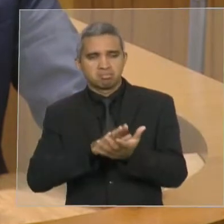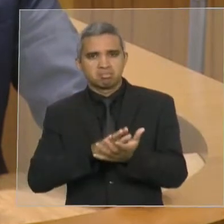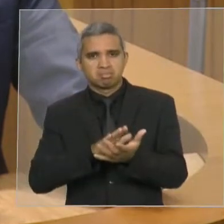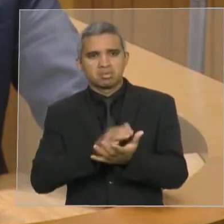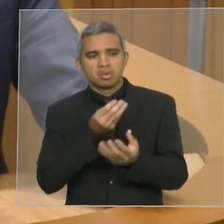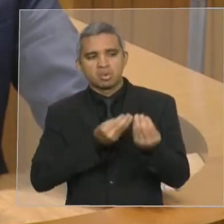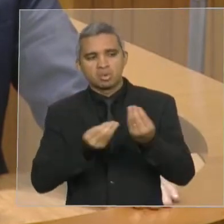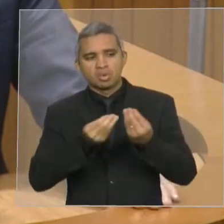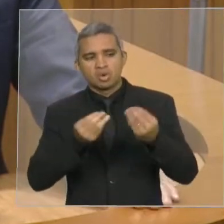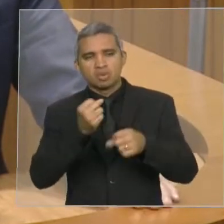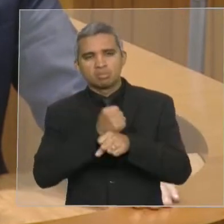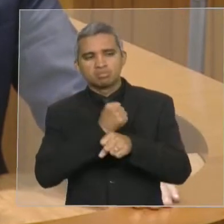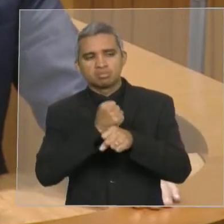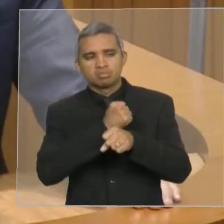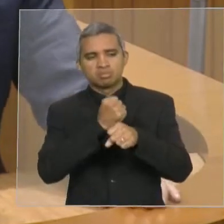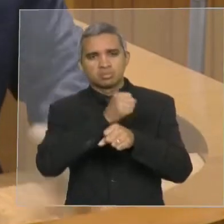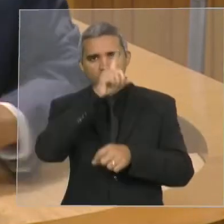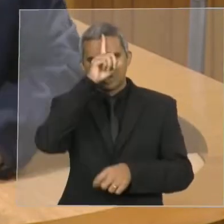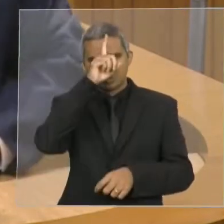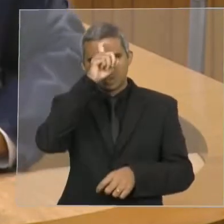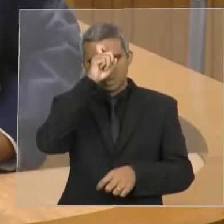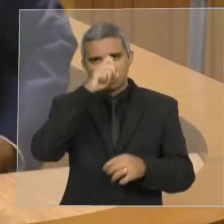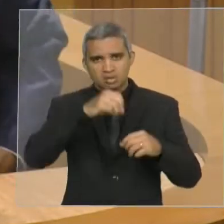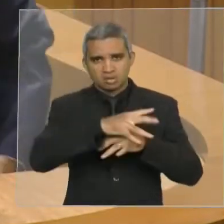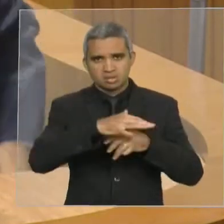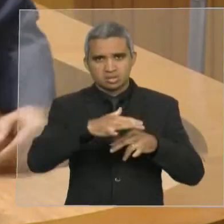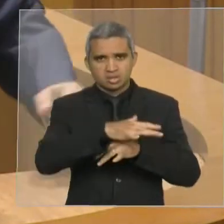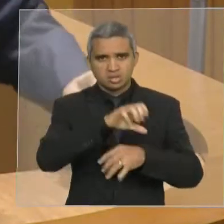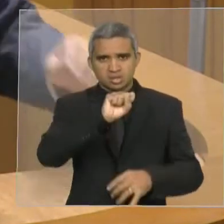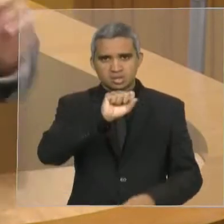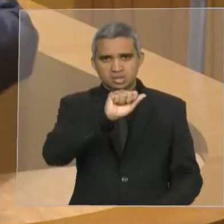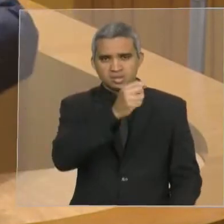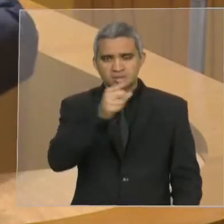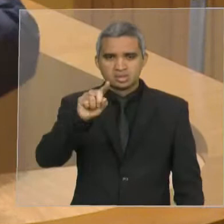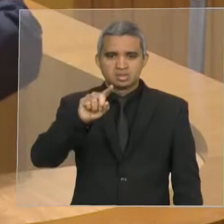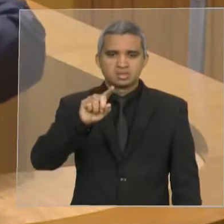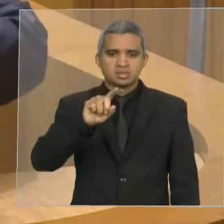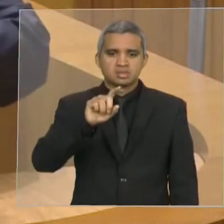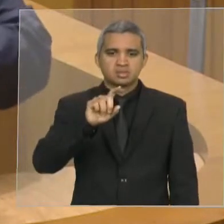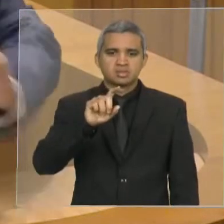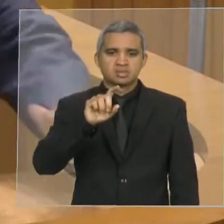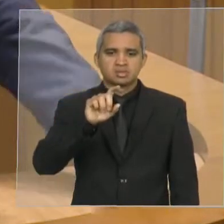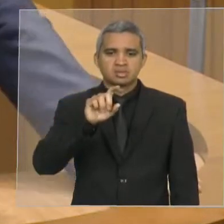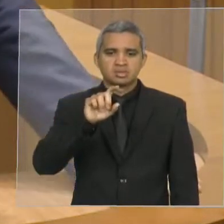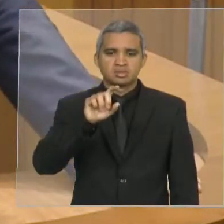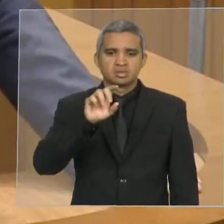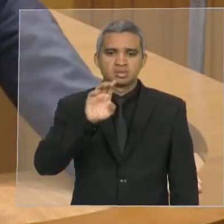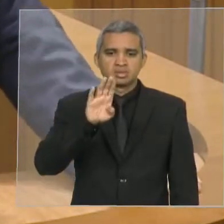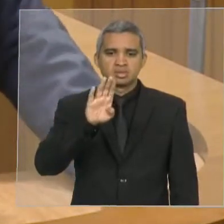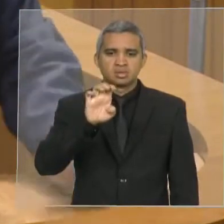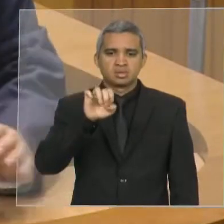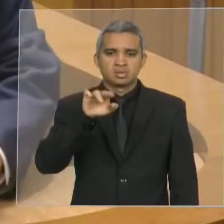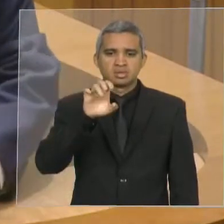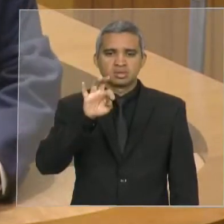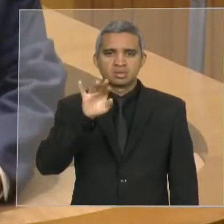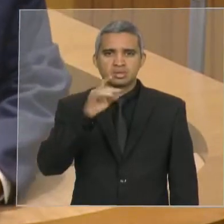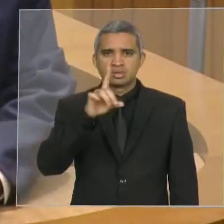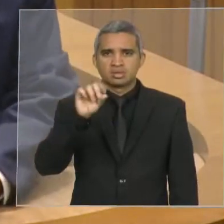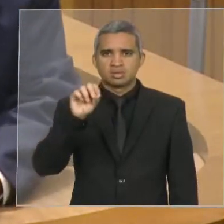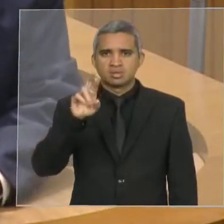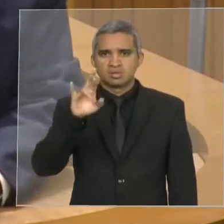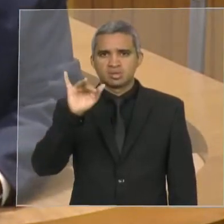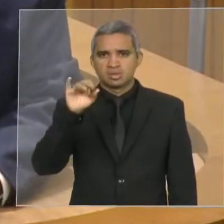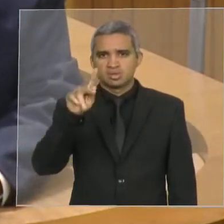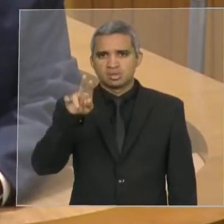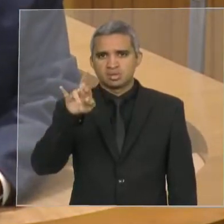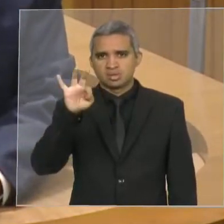na cidade de São Benedito do Rio Preto. Hospital esse que, como eu contei, há mais ou menos 2 anos eu estive com o